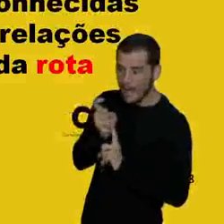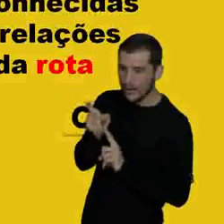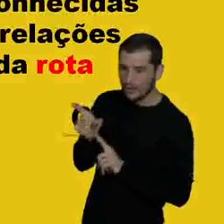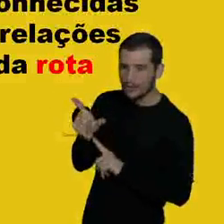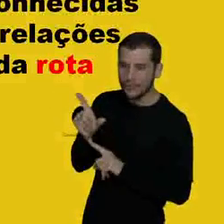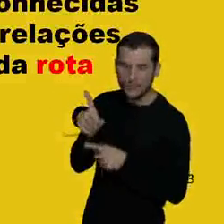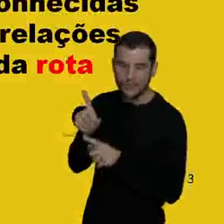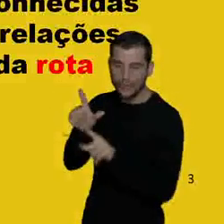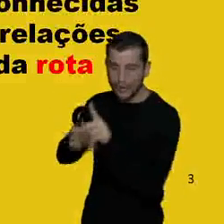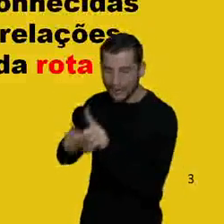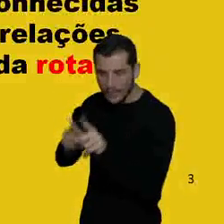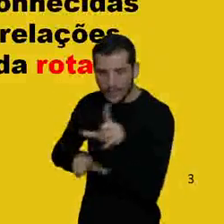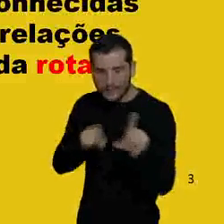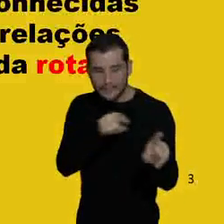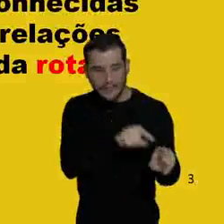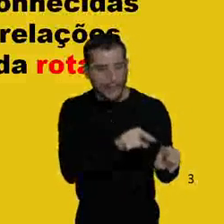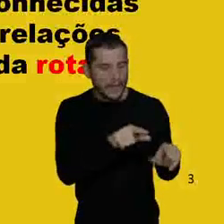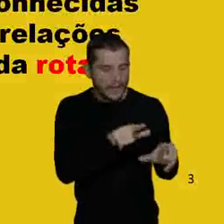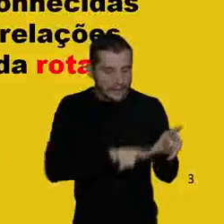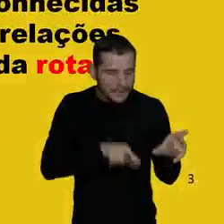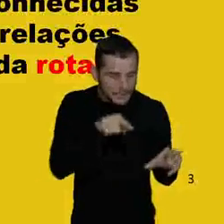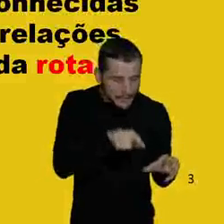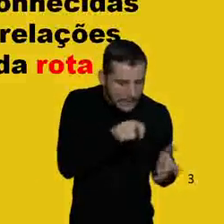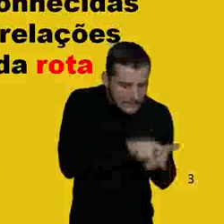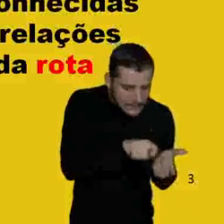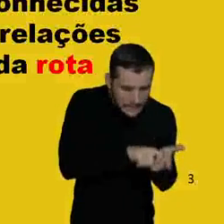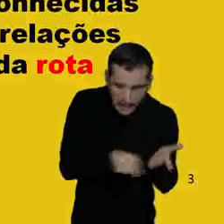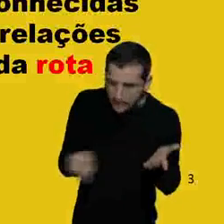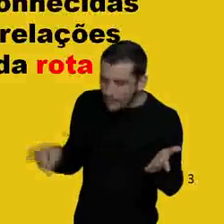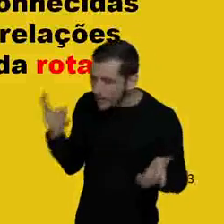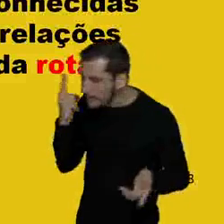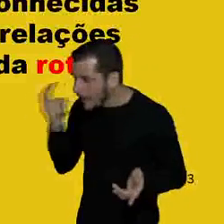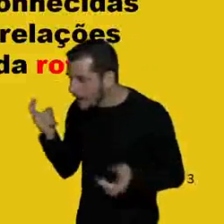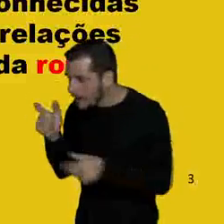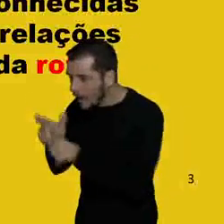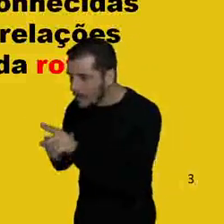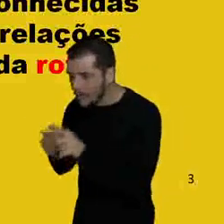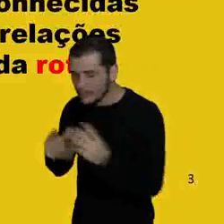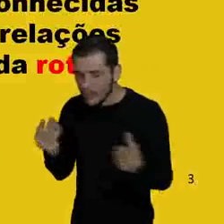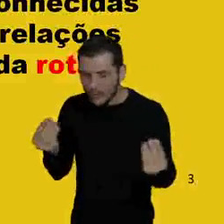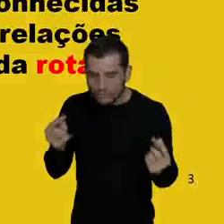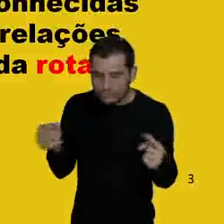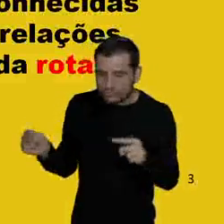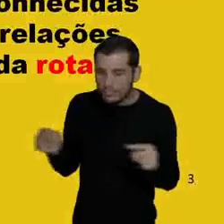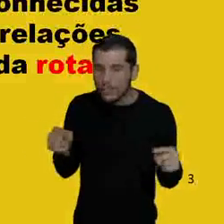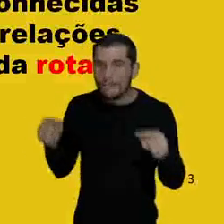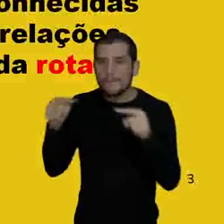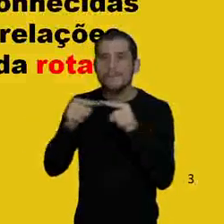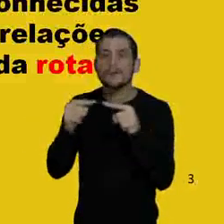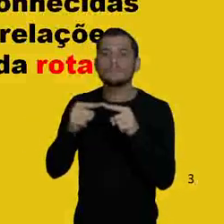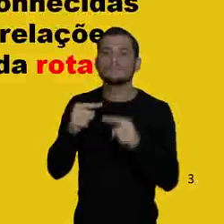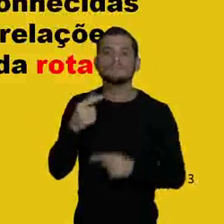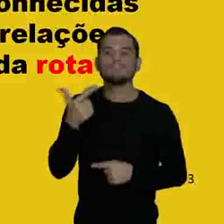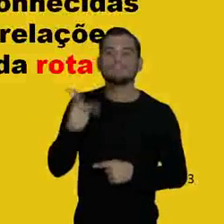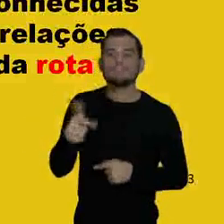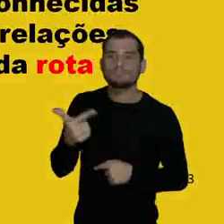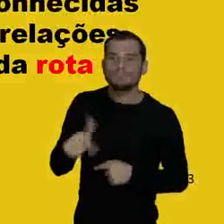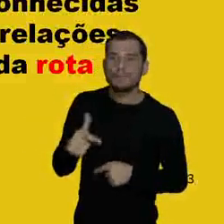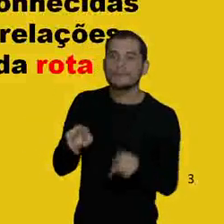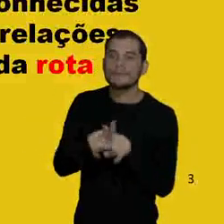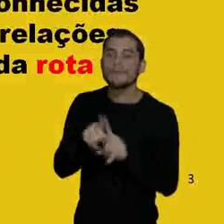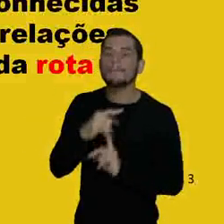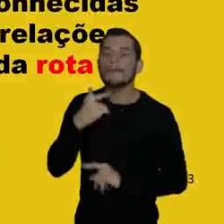estão vendo Aquele garotinho ali né então ele tá com a é o né ele tem que sentir se vibra ou não vibra as pregas